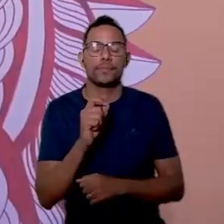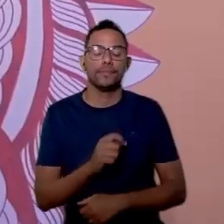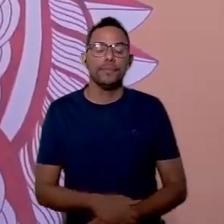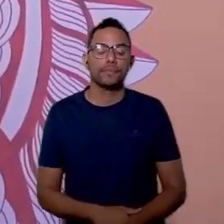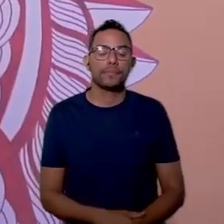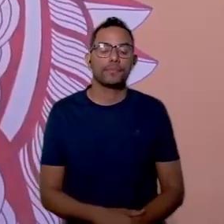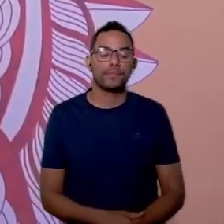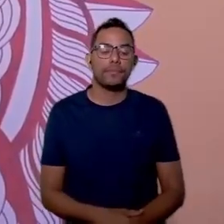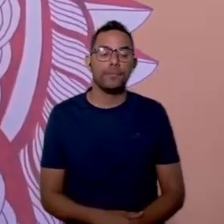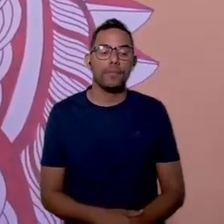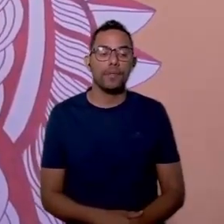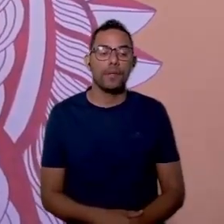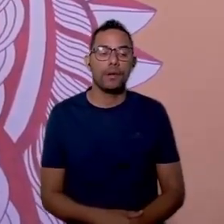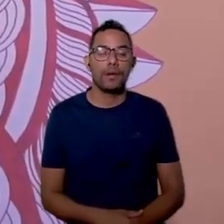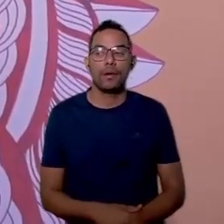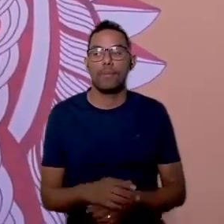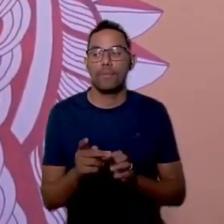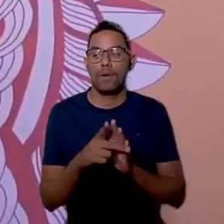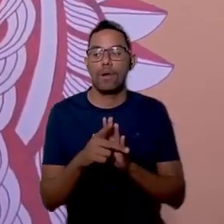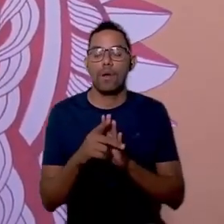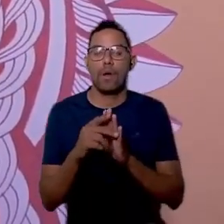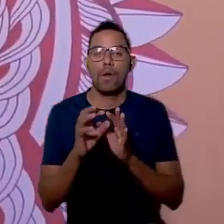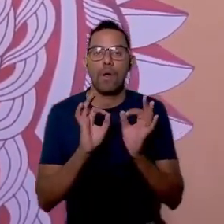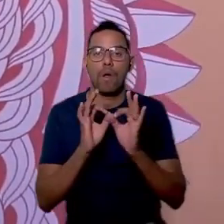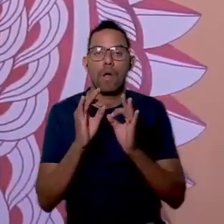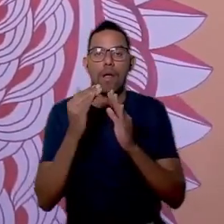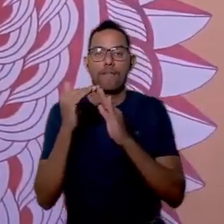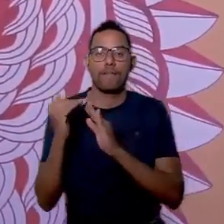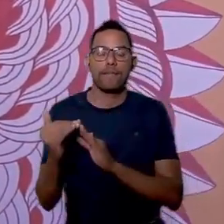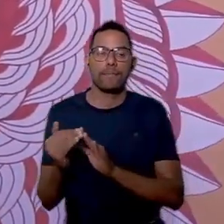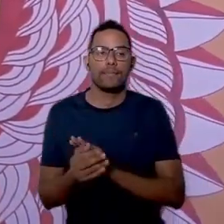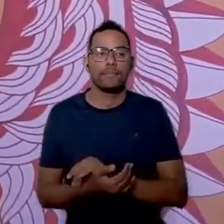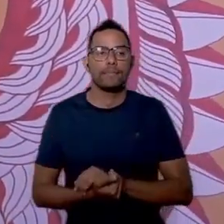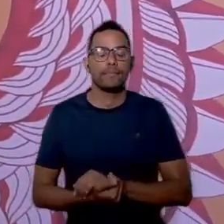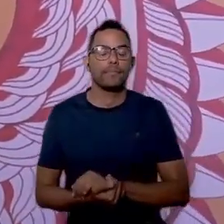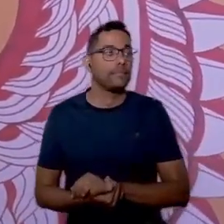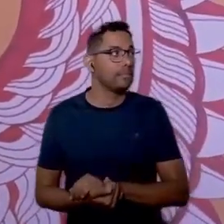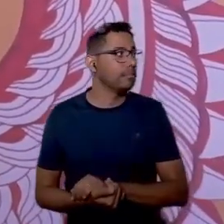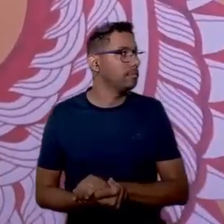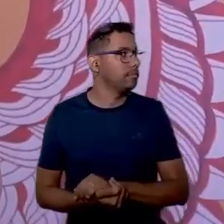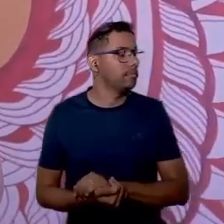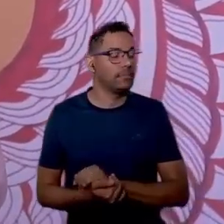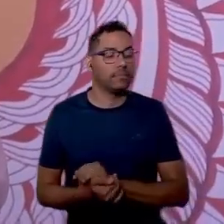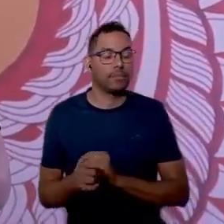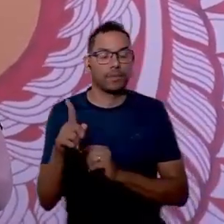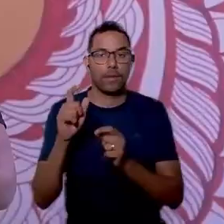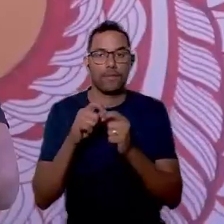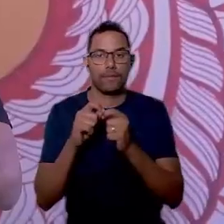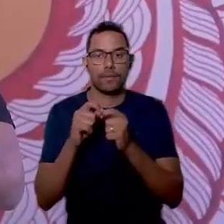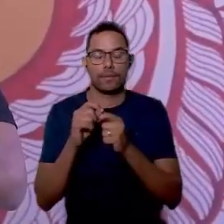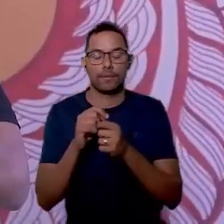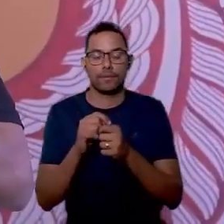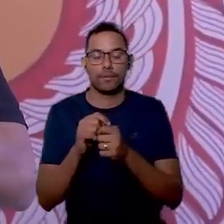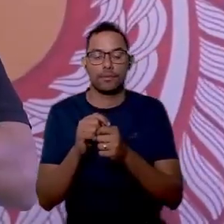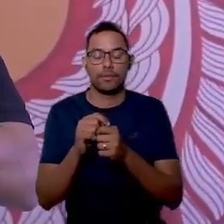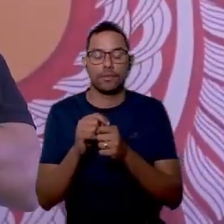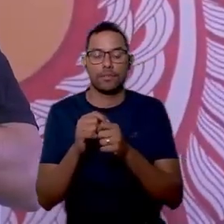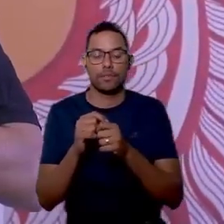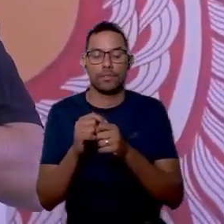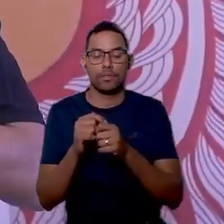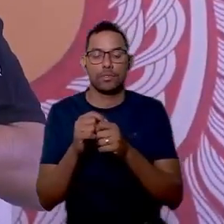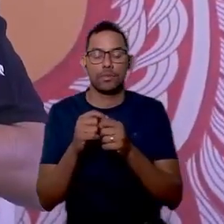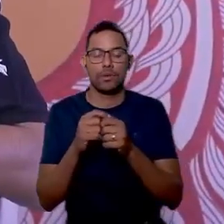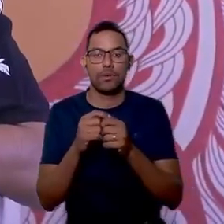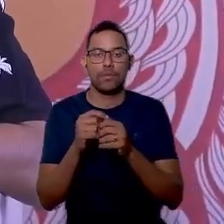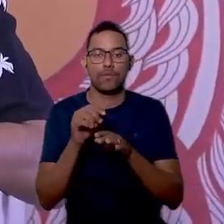vocês devem ter ouvido falar, foi o programa Rouanet nas favelas. Era uma ousadia você fazer uma ação de financiamento